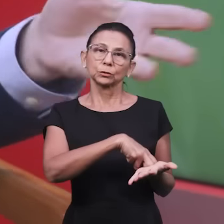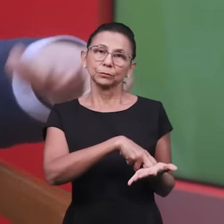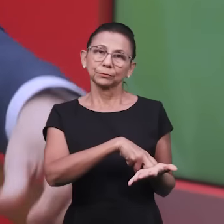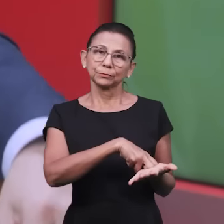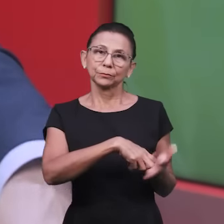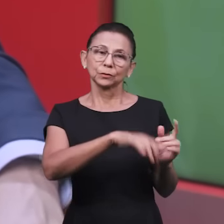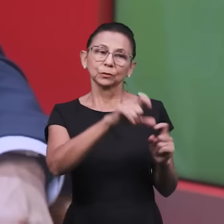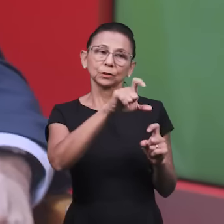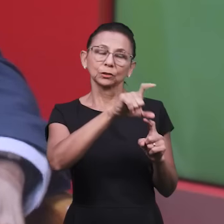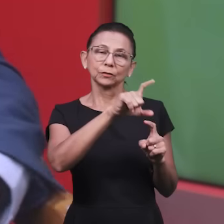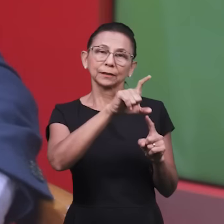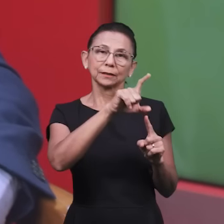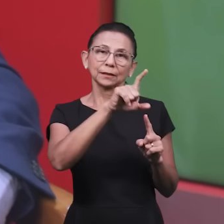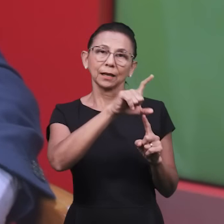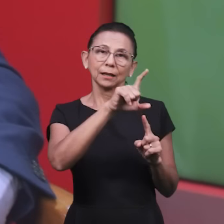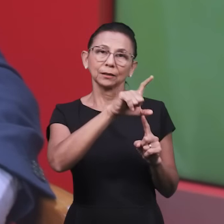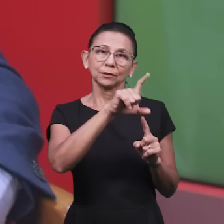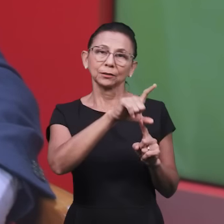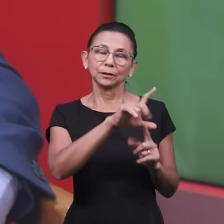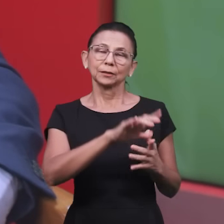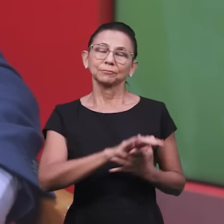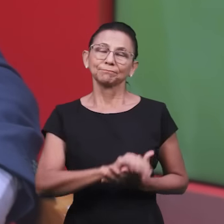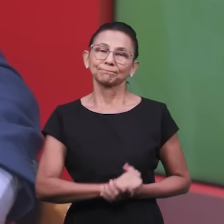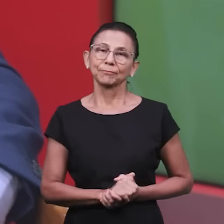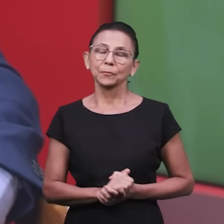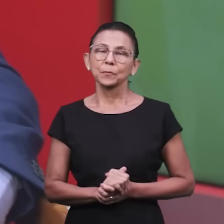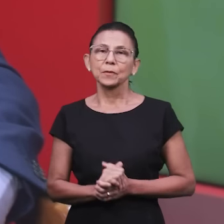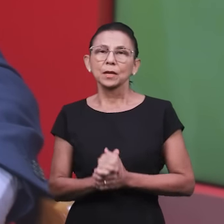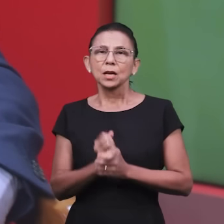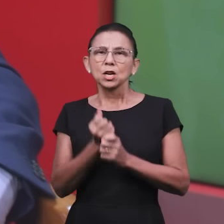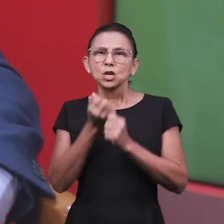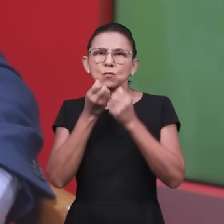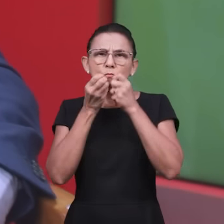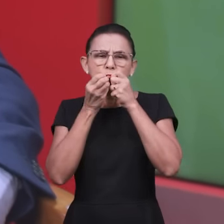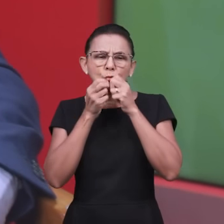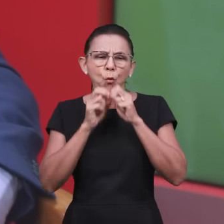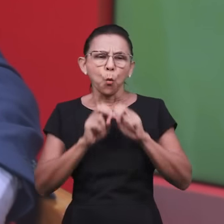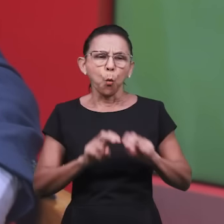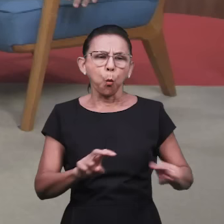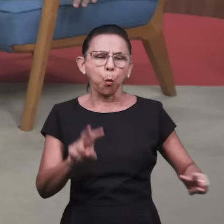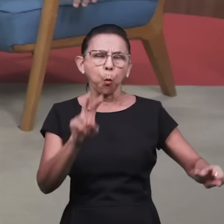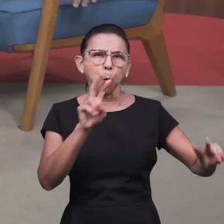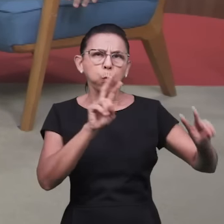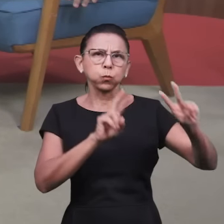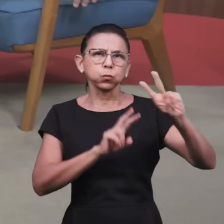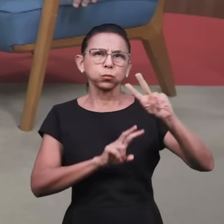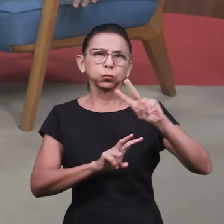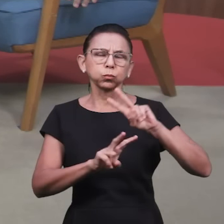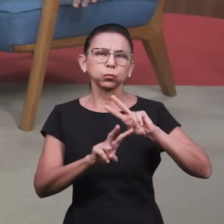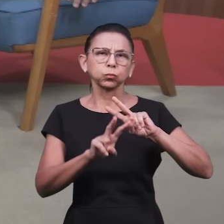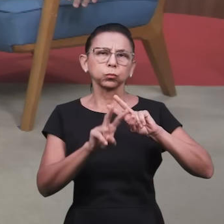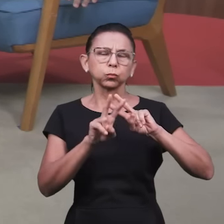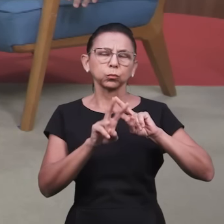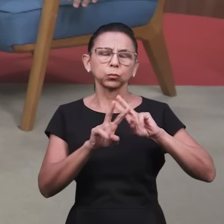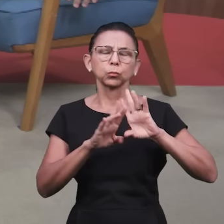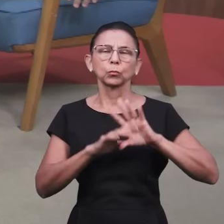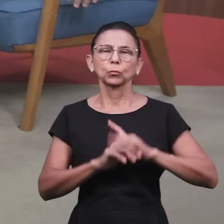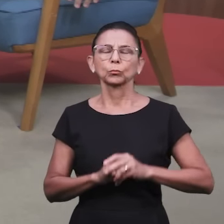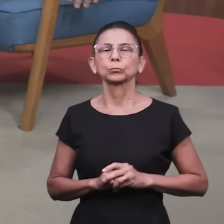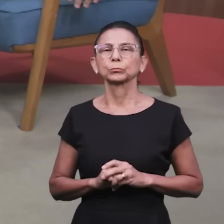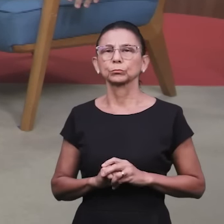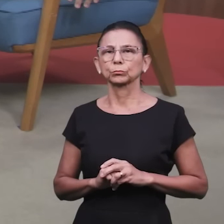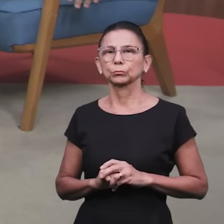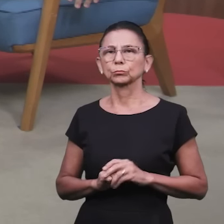adversário. A profecia, né? O assopro da boca. É isso mesmo. Né? Tudo já está determinado